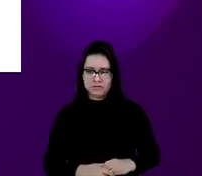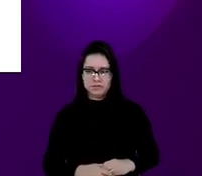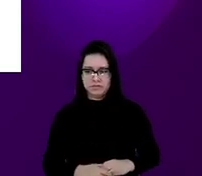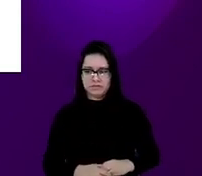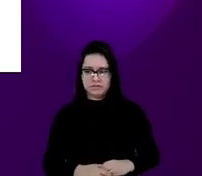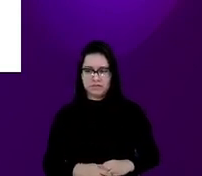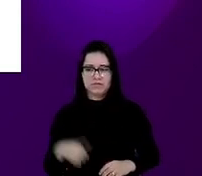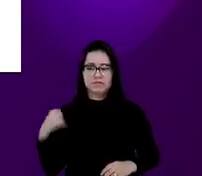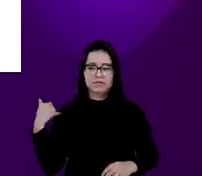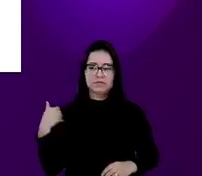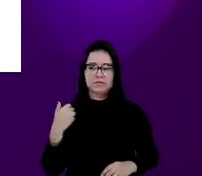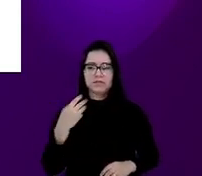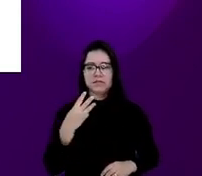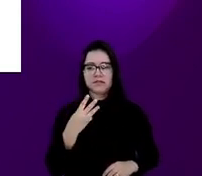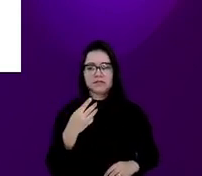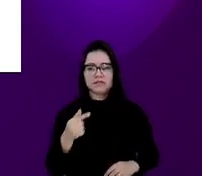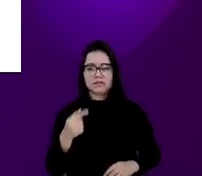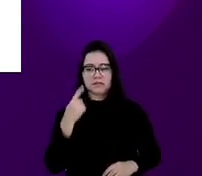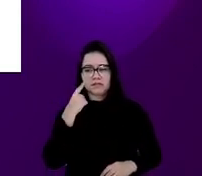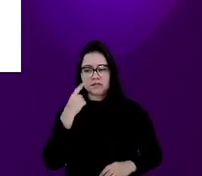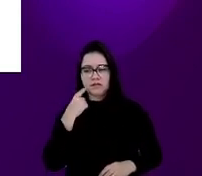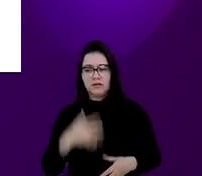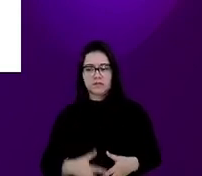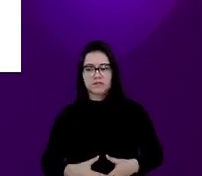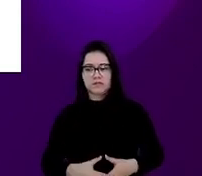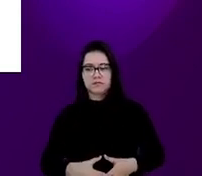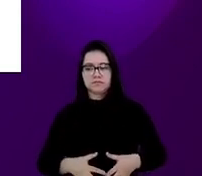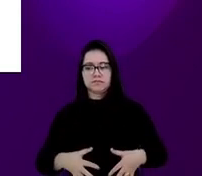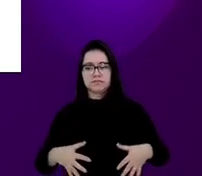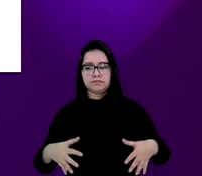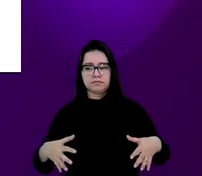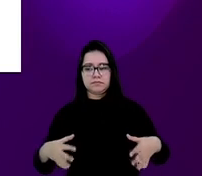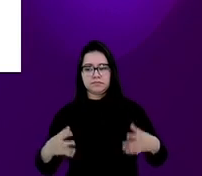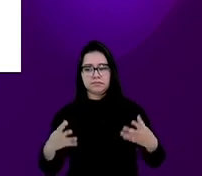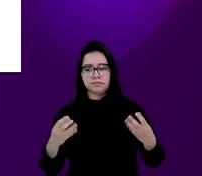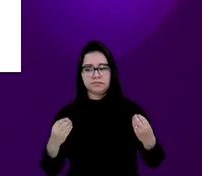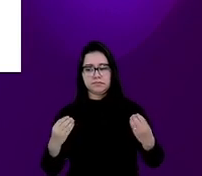tinha um aumento de volume abdominal absurdo. Ela tinha